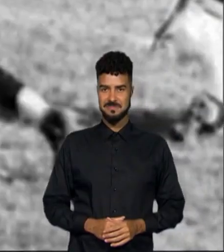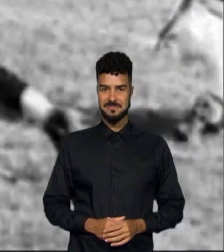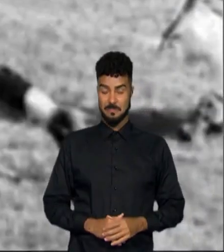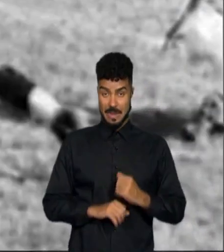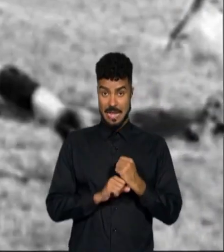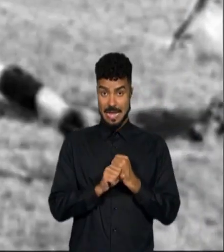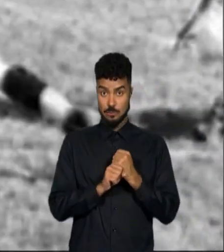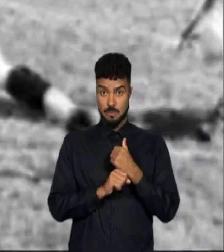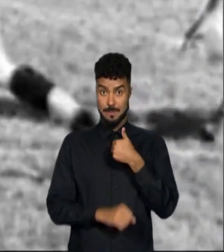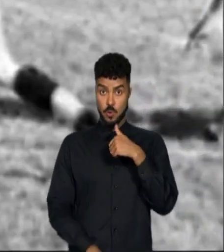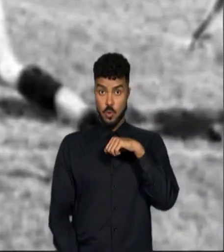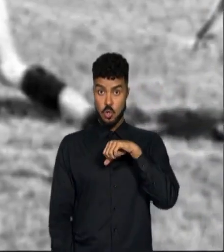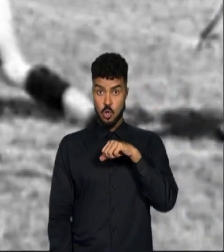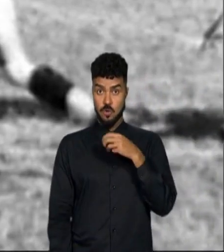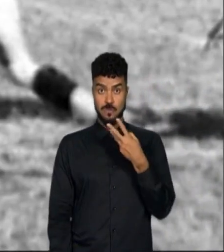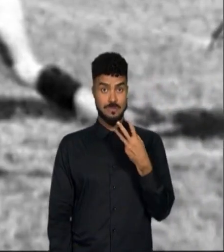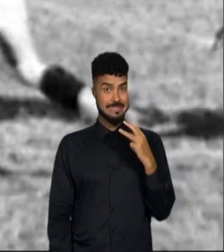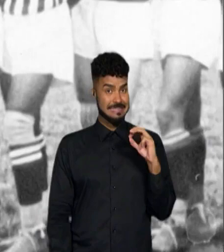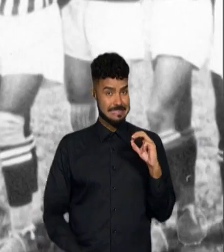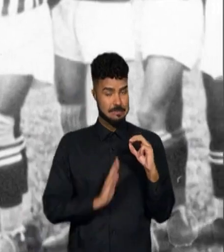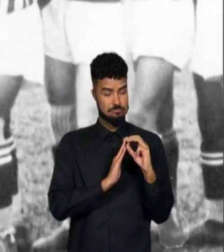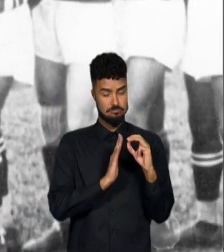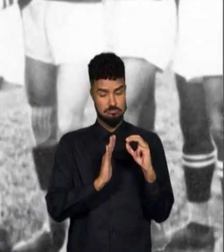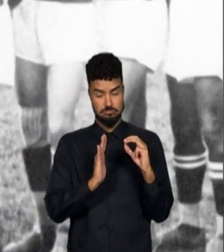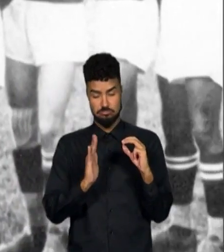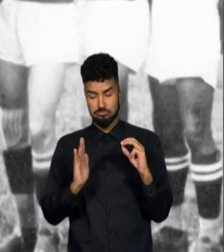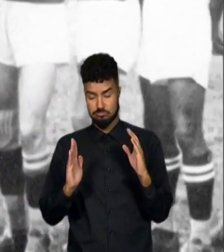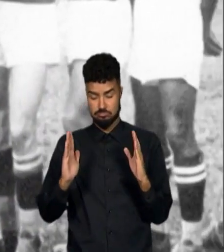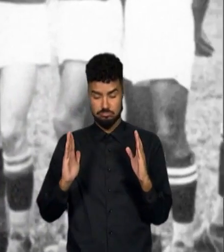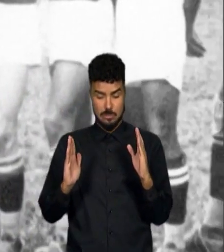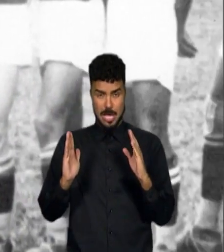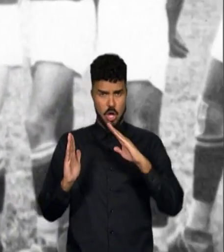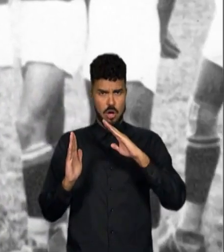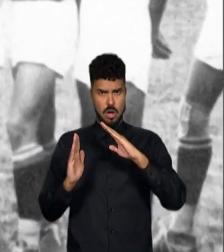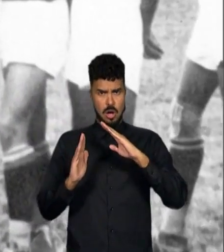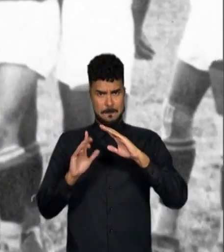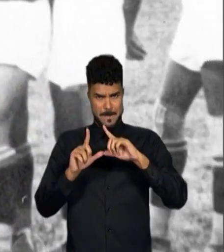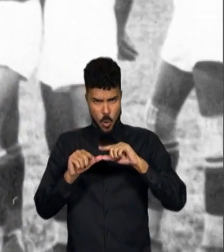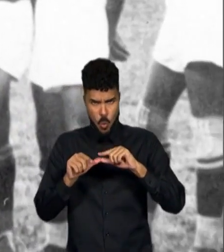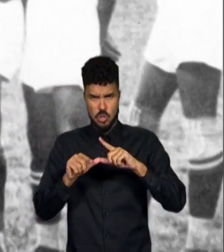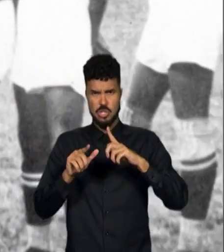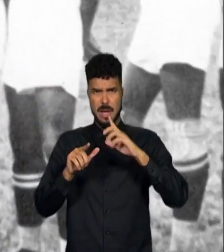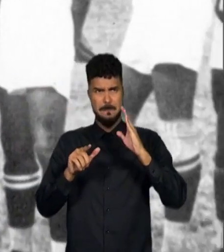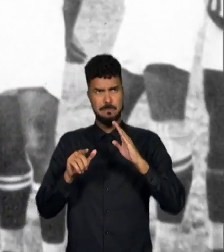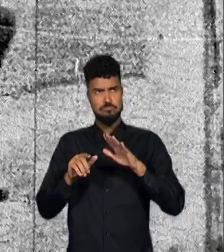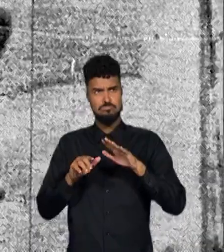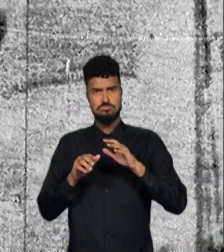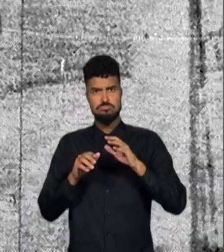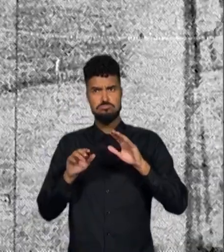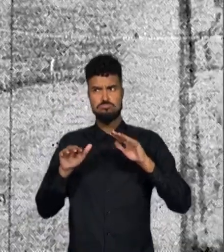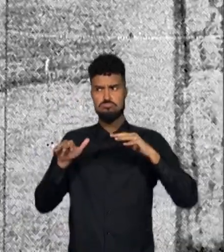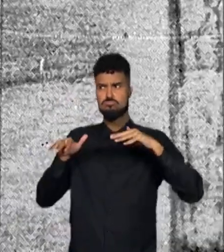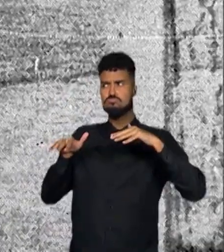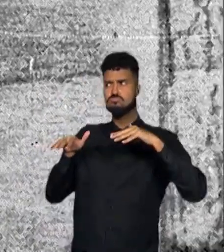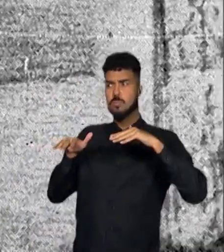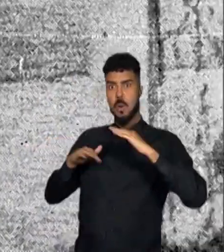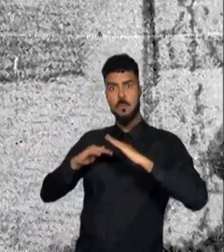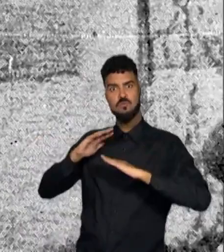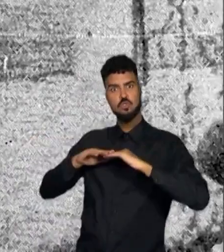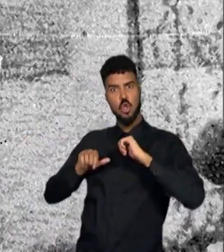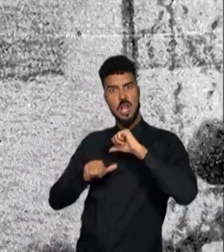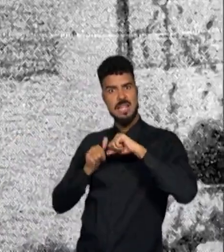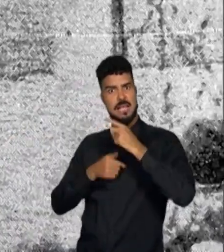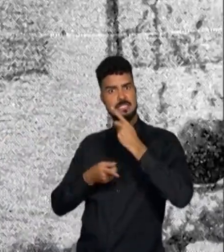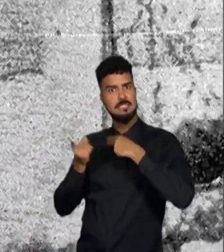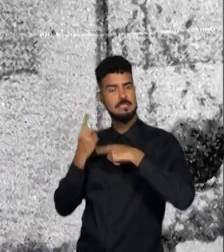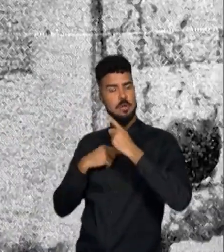Nos anos 1930, o Bangu se destaca na profissionalização do esporte. O Bangu se preparou de uma